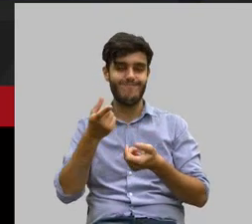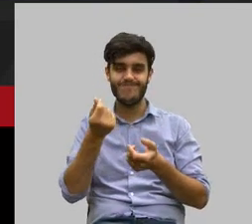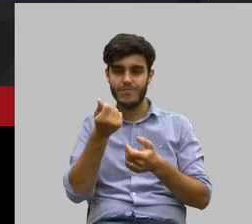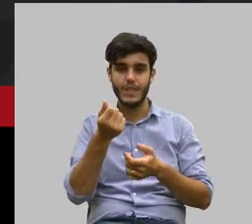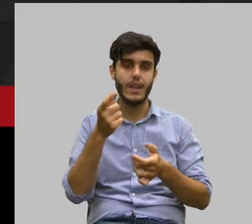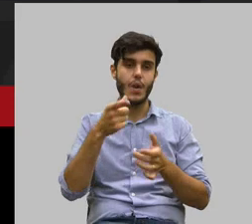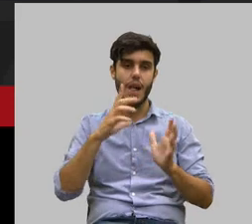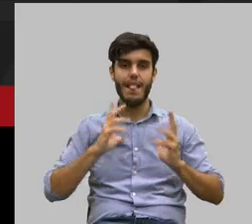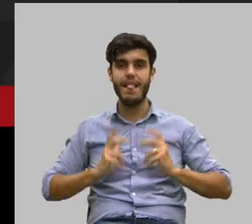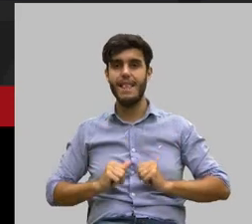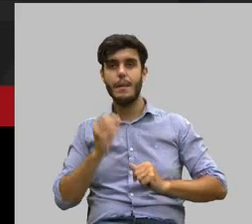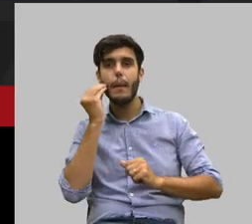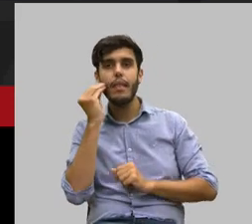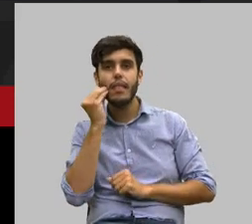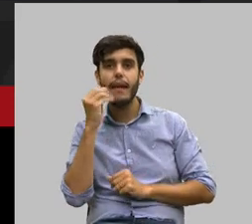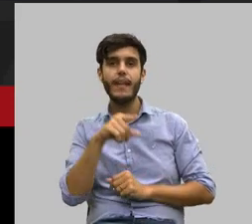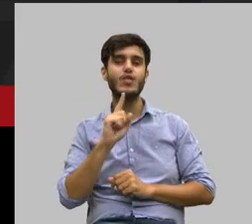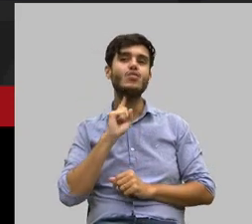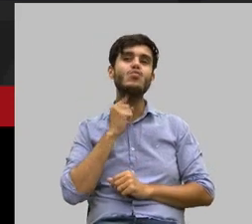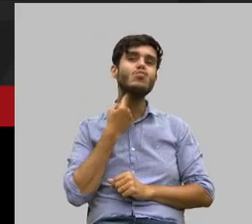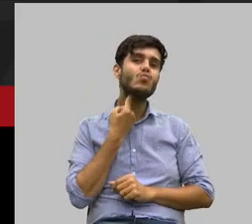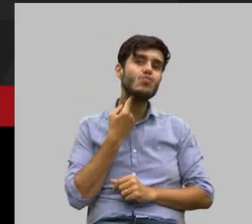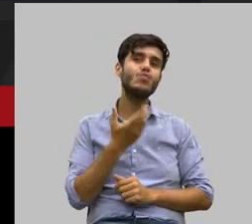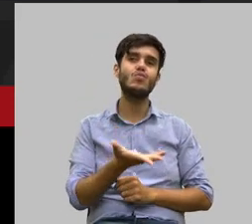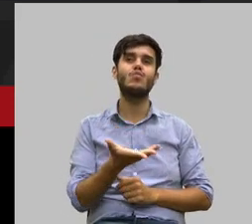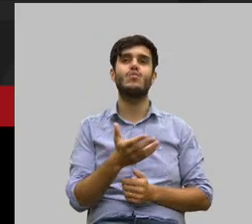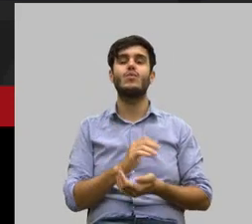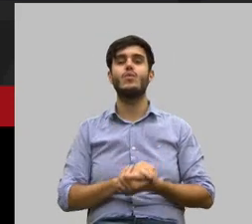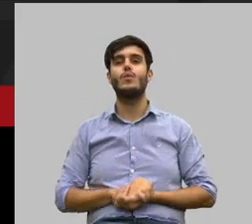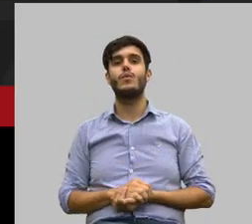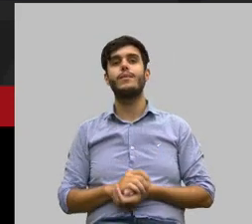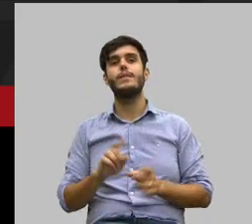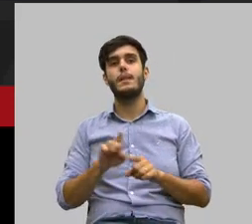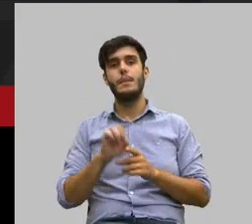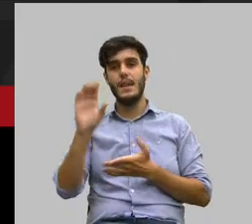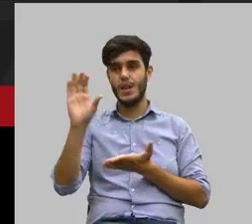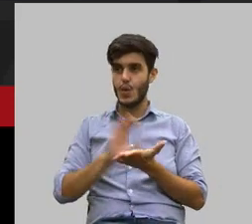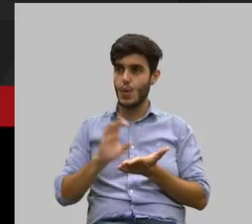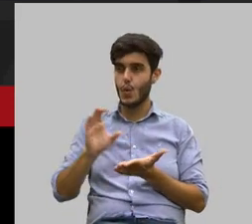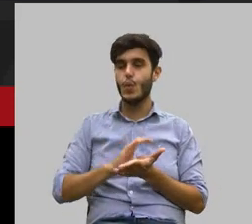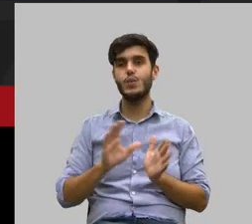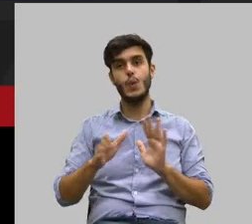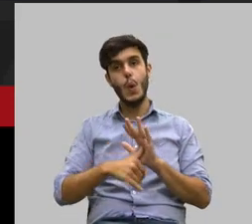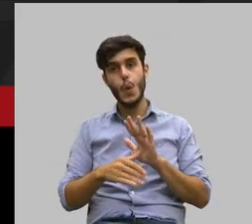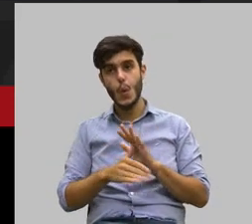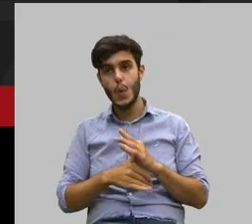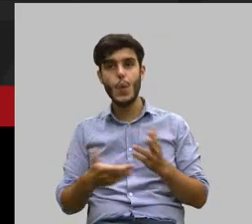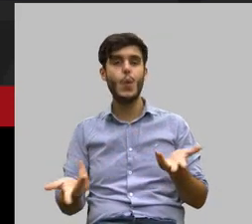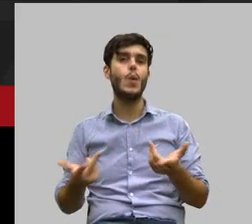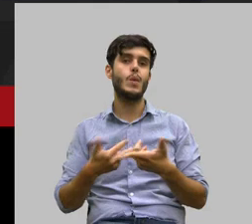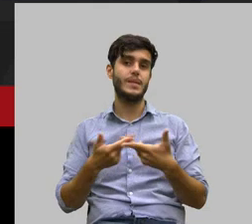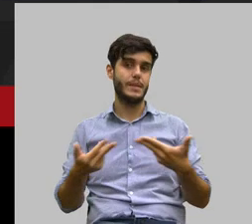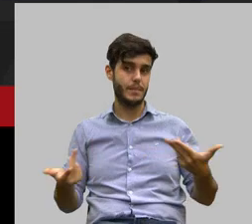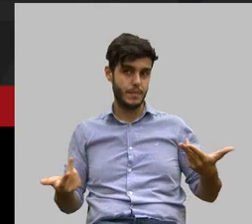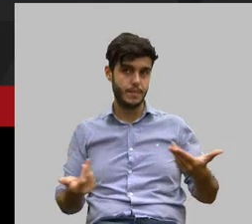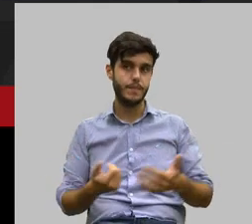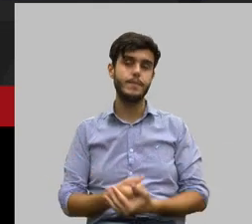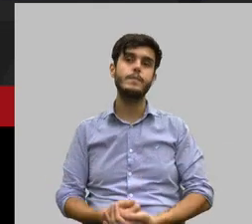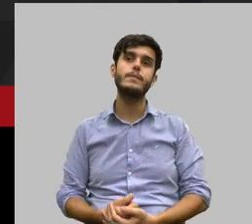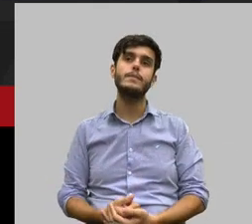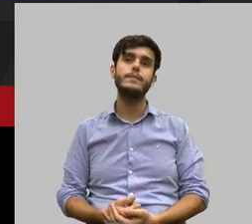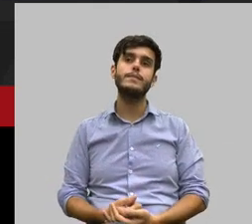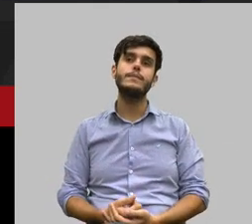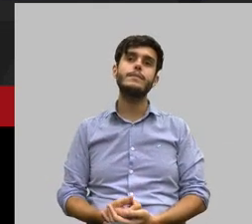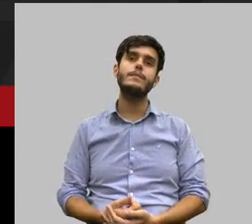a lavagem né então a todos aqueles recursos ilícitos advindos da prática da infração penal eh hoje nós já